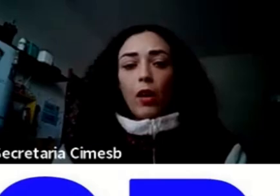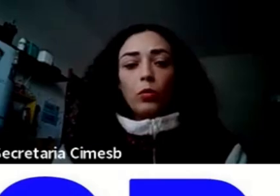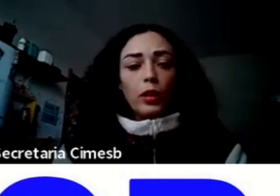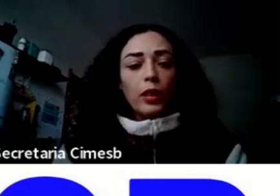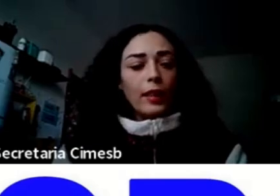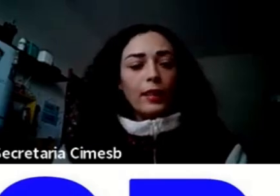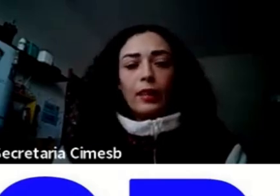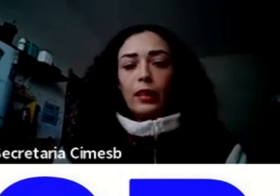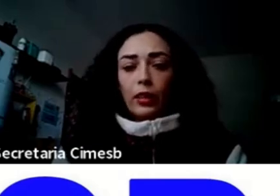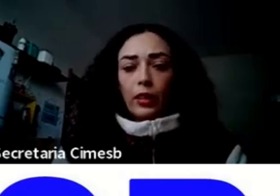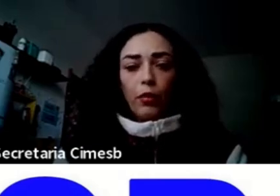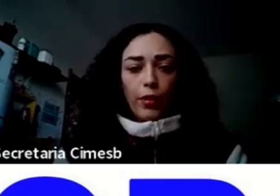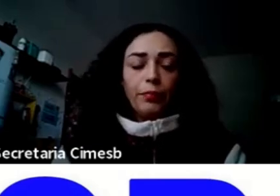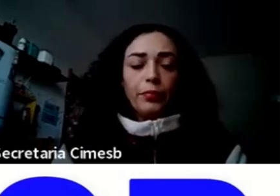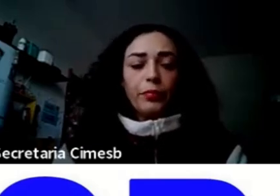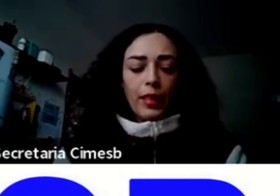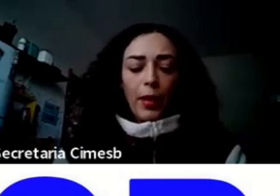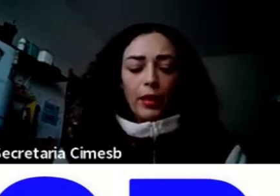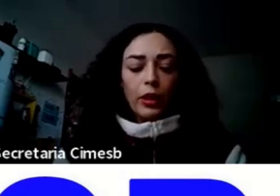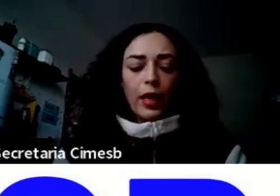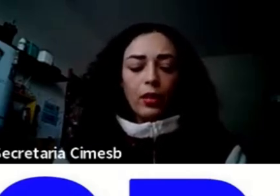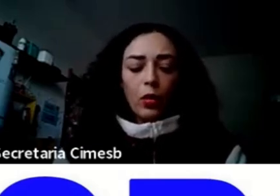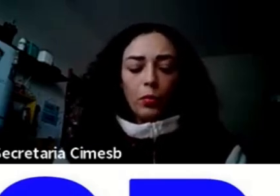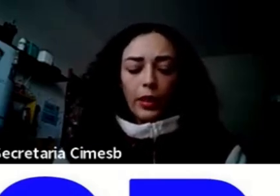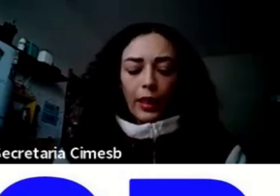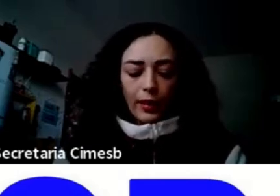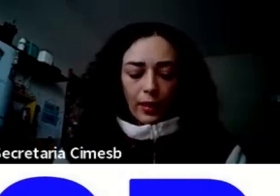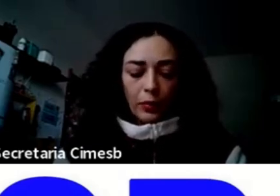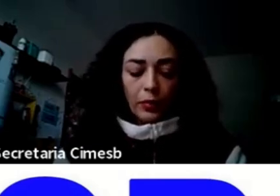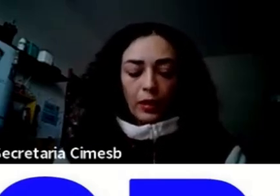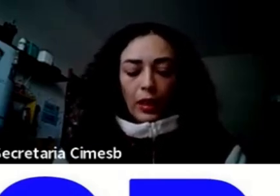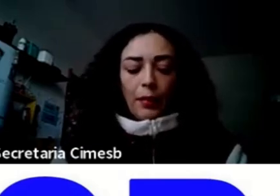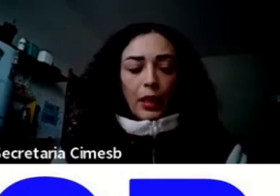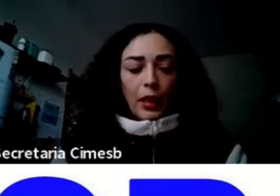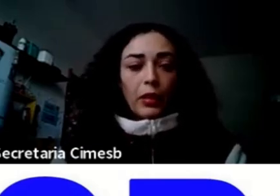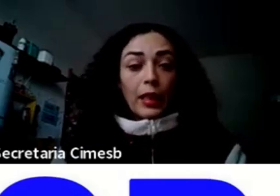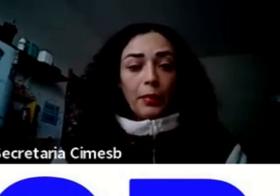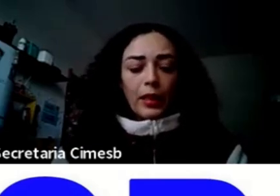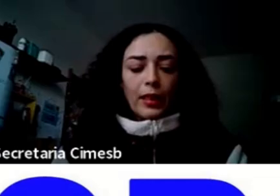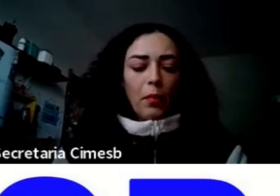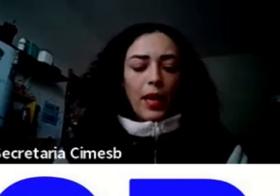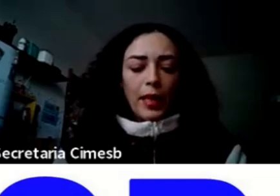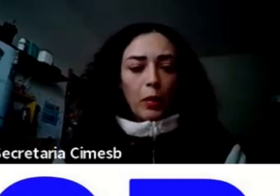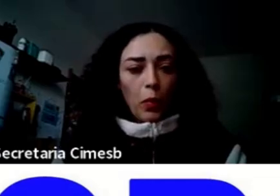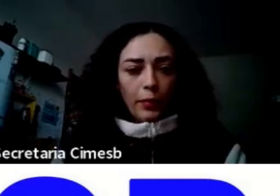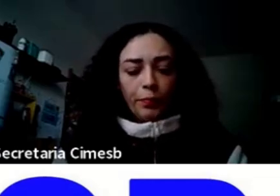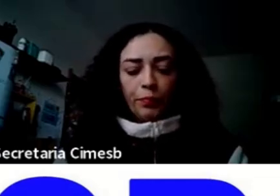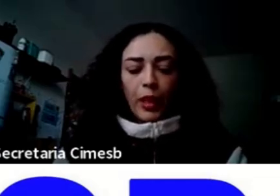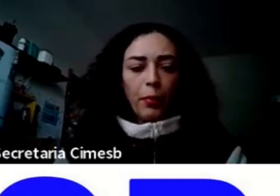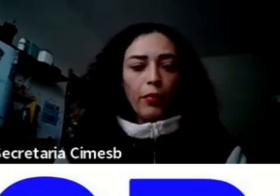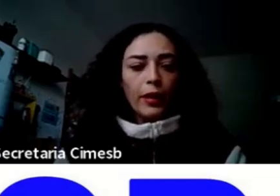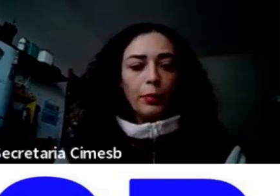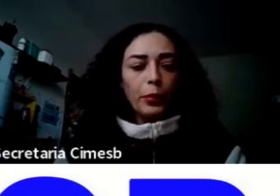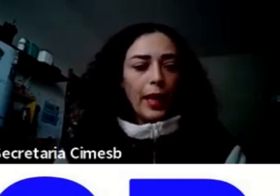e pegar alguns sinais aí, desenvolver essa parte da comunicação. E lembrando que Libras é uma